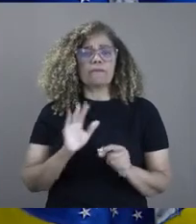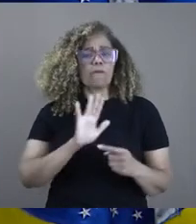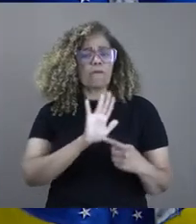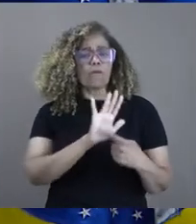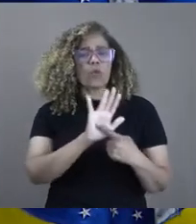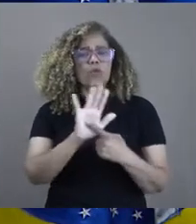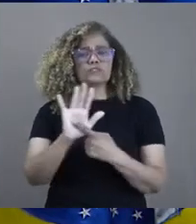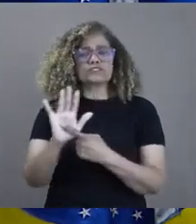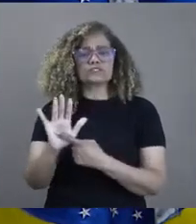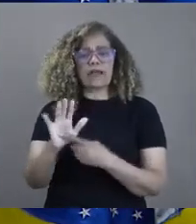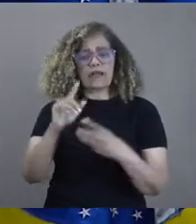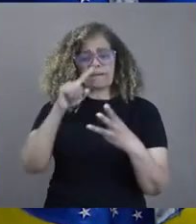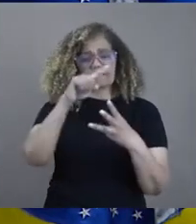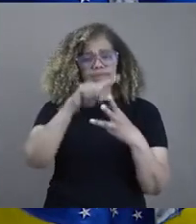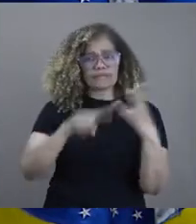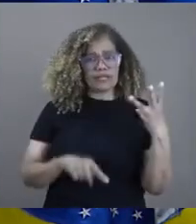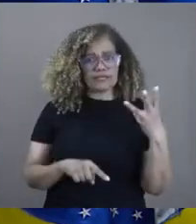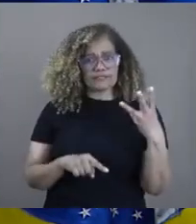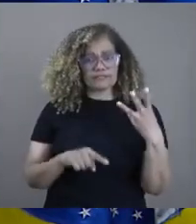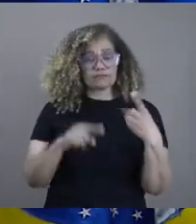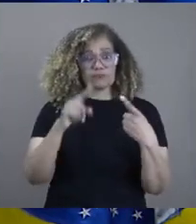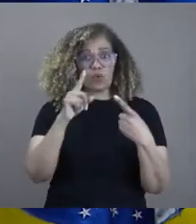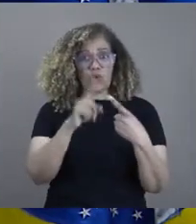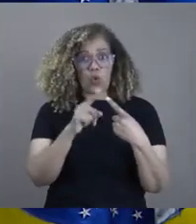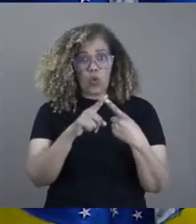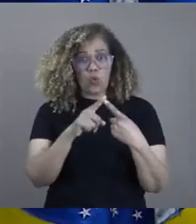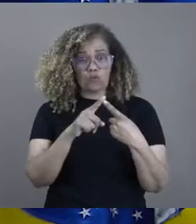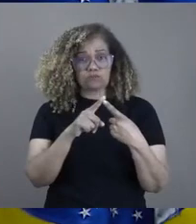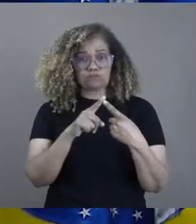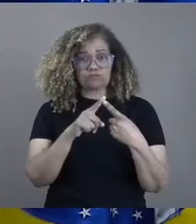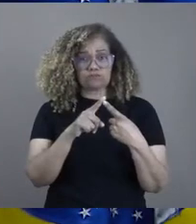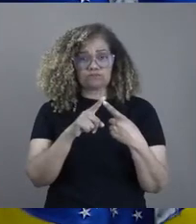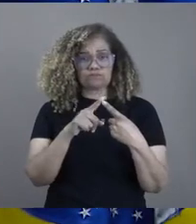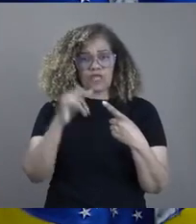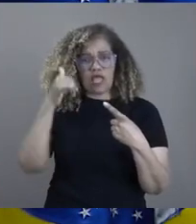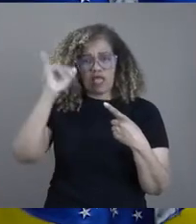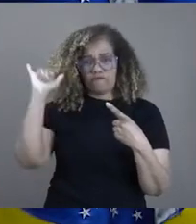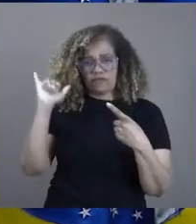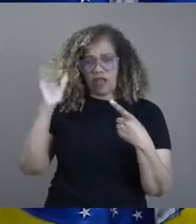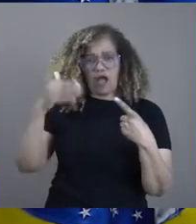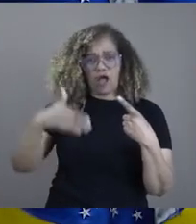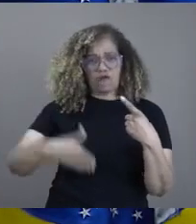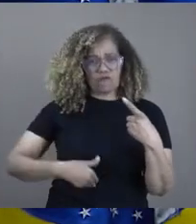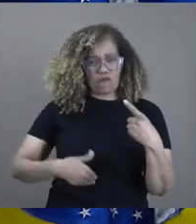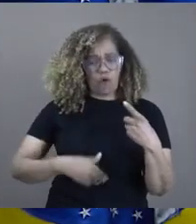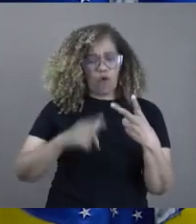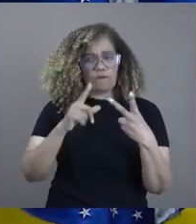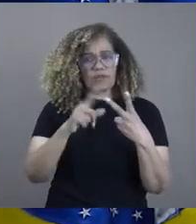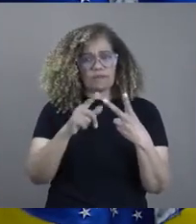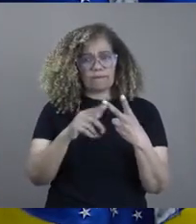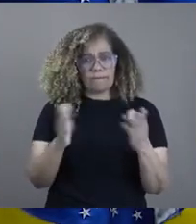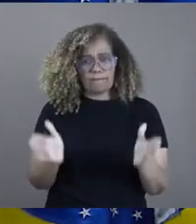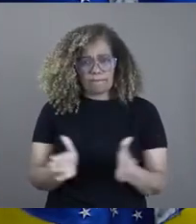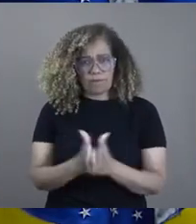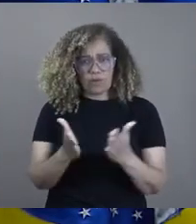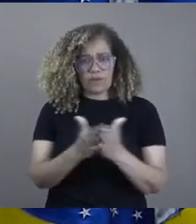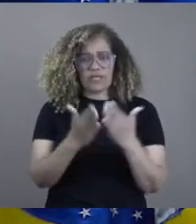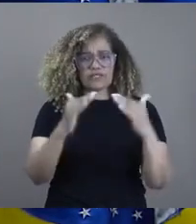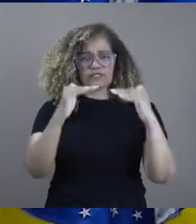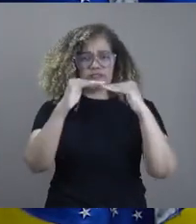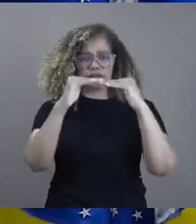três pontos um com bate a fome pobreza e